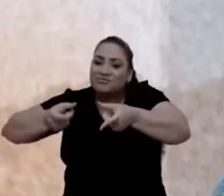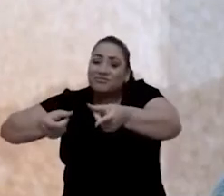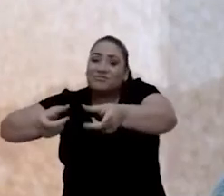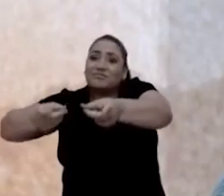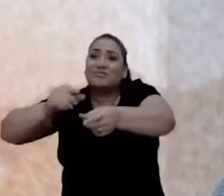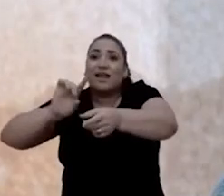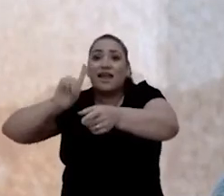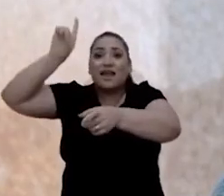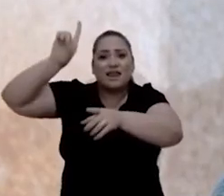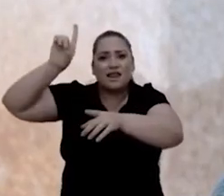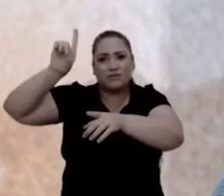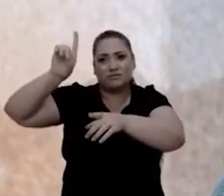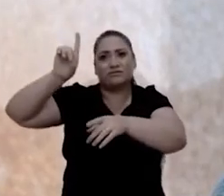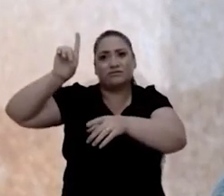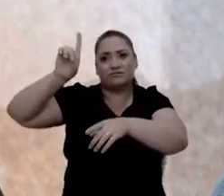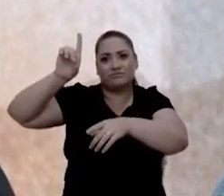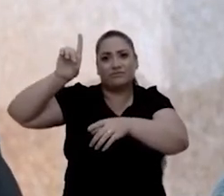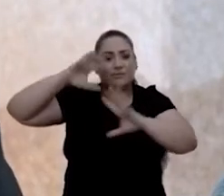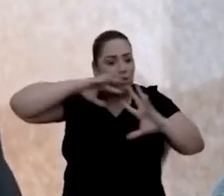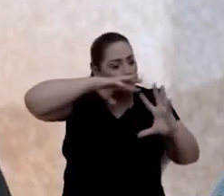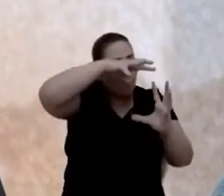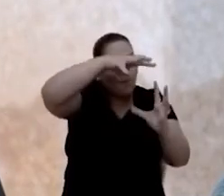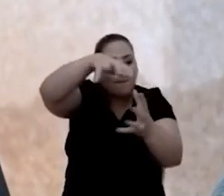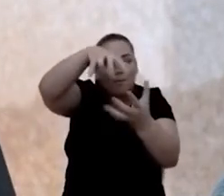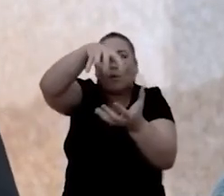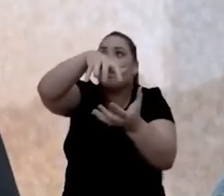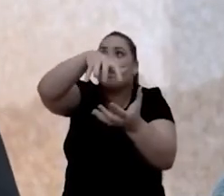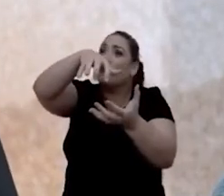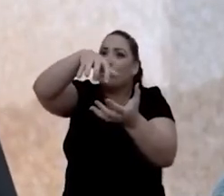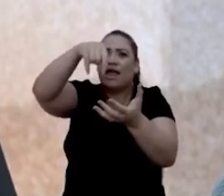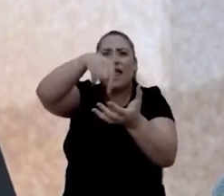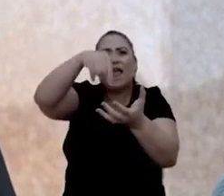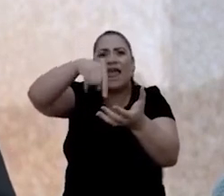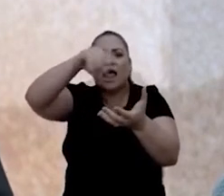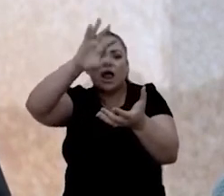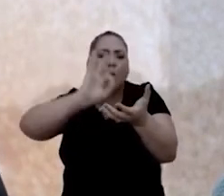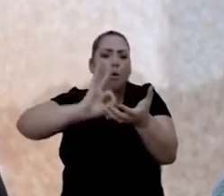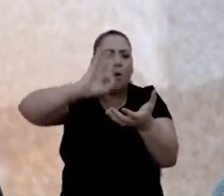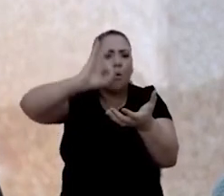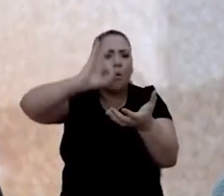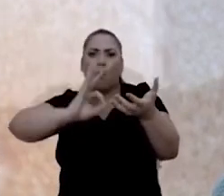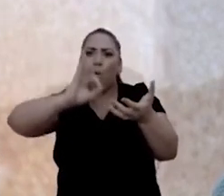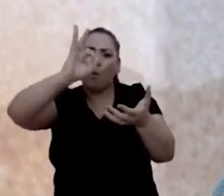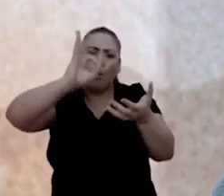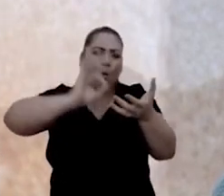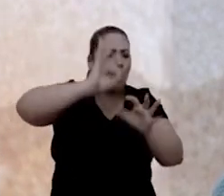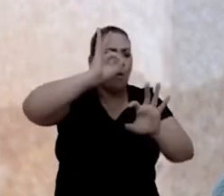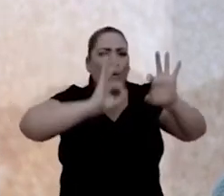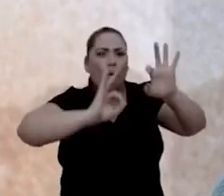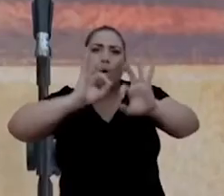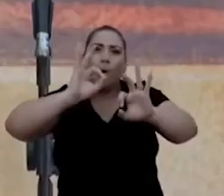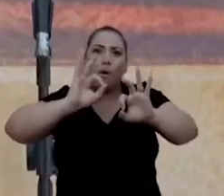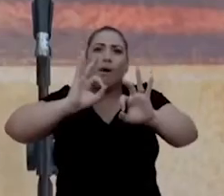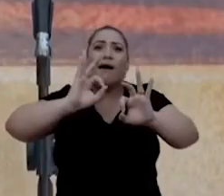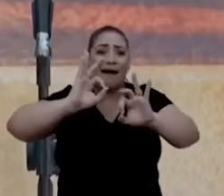e foi Deus que elaborou o mundo desse jeito foi Deus que disse que haveria tempo para tudo debaixo do